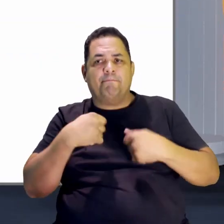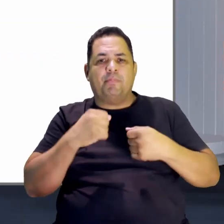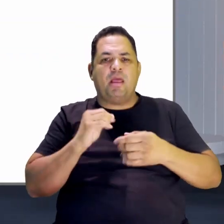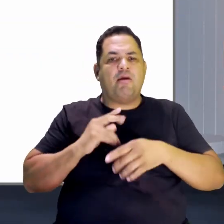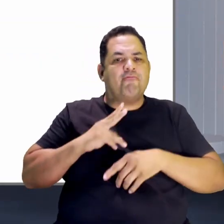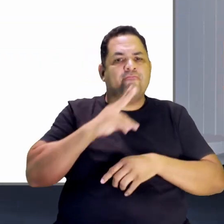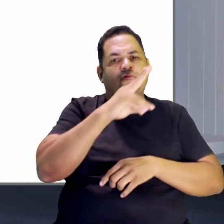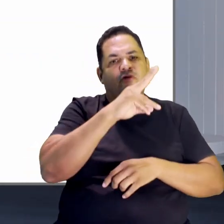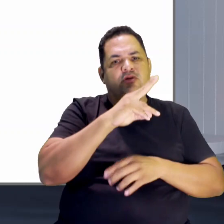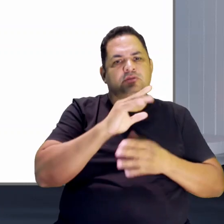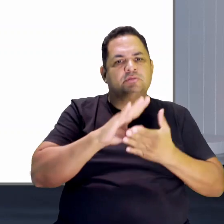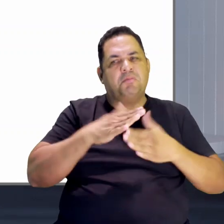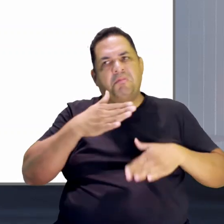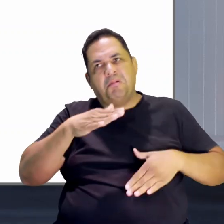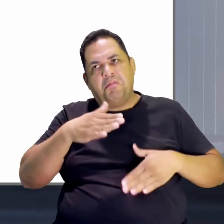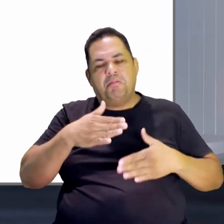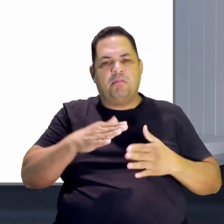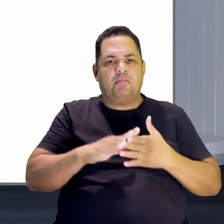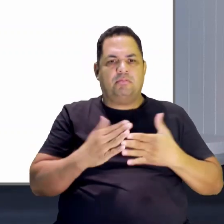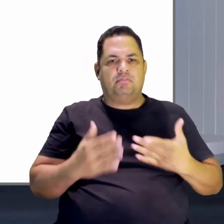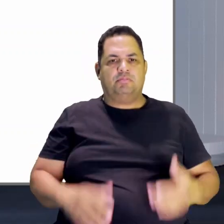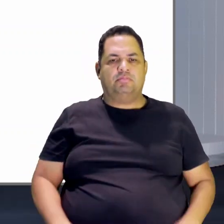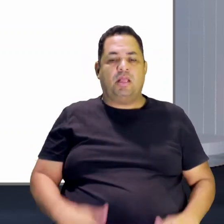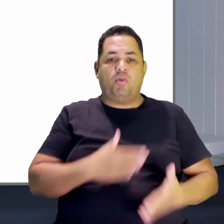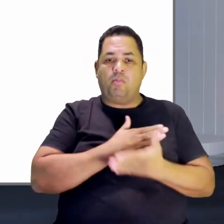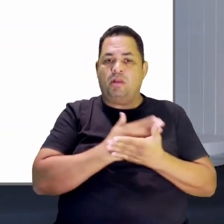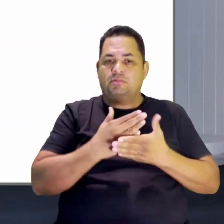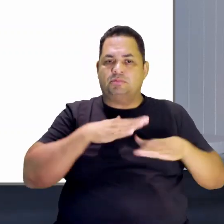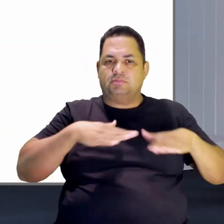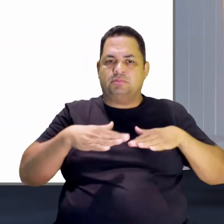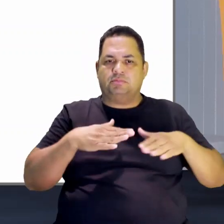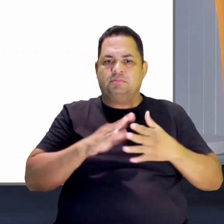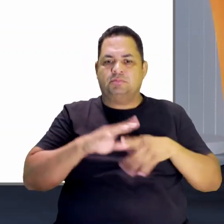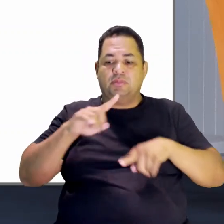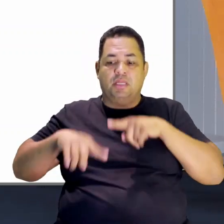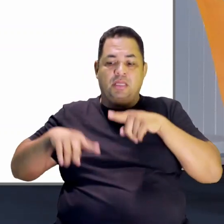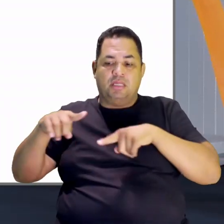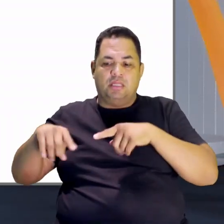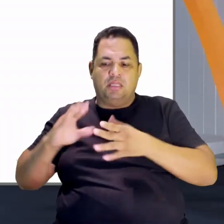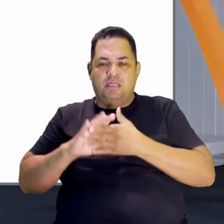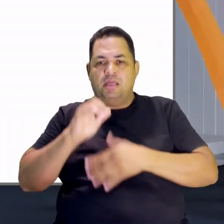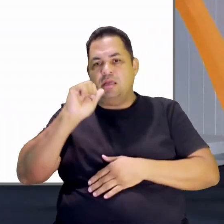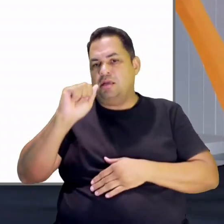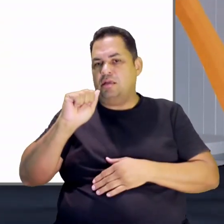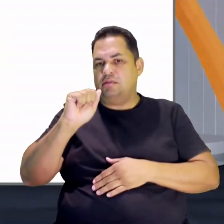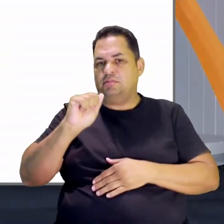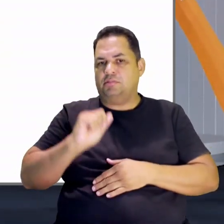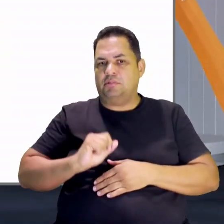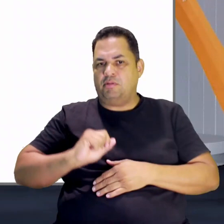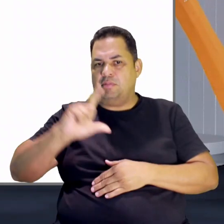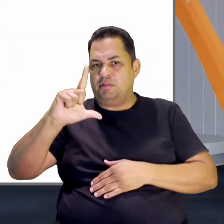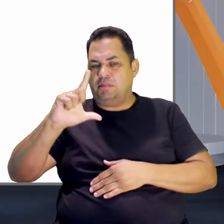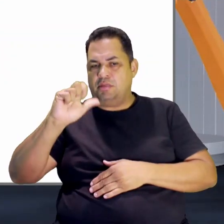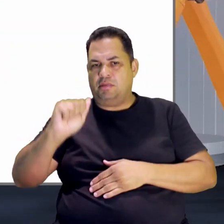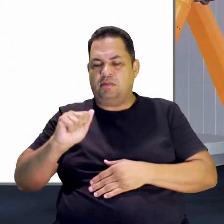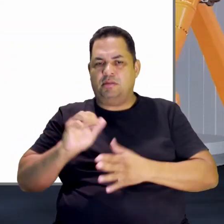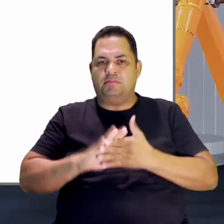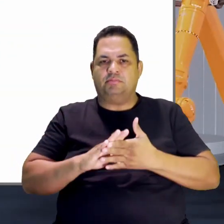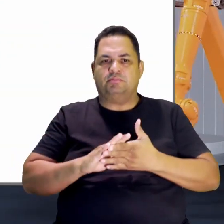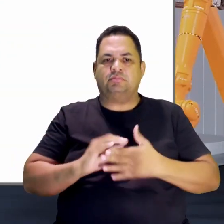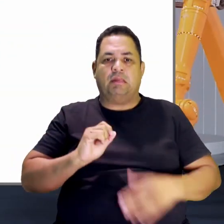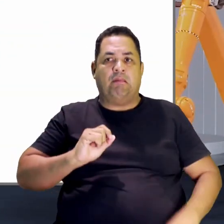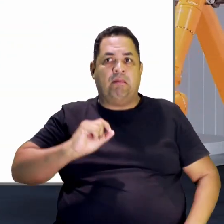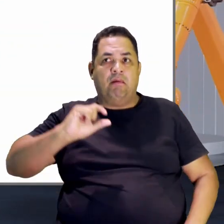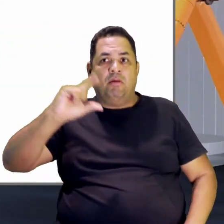a massa vai entrar em movimento. Para ela entrar em movimento, ela vai variar a velocidade. Está parado, vai aumentar a velocidade. Quer que aumenta muito